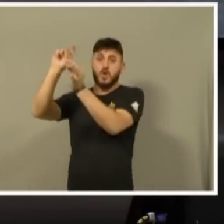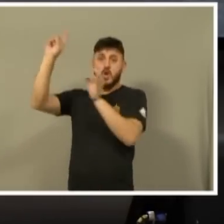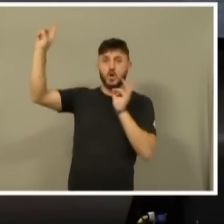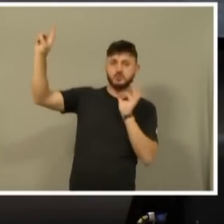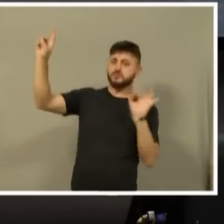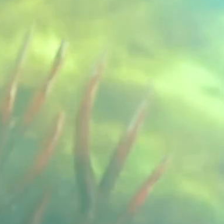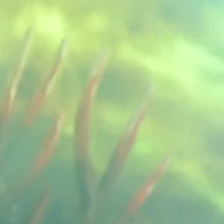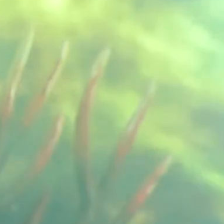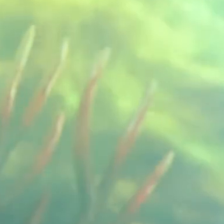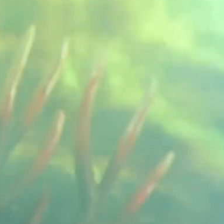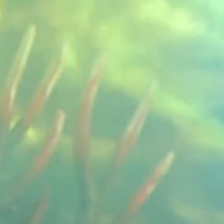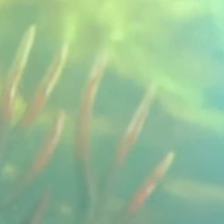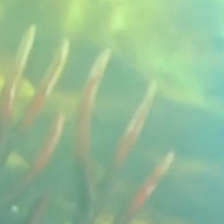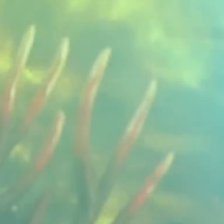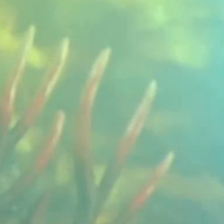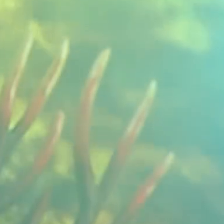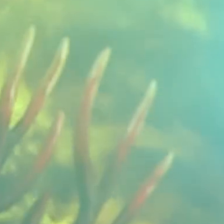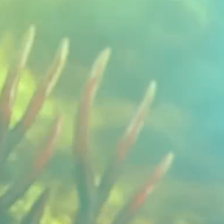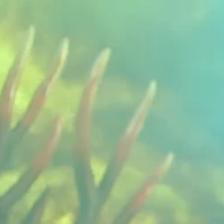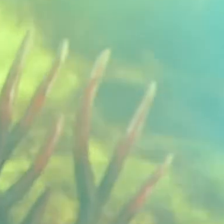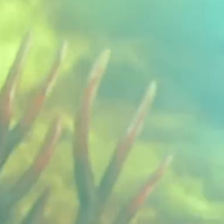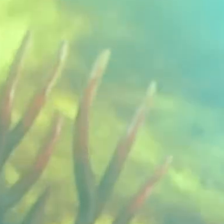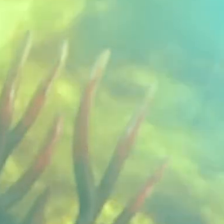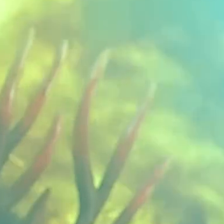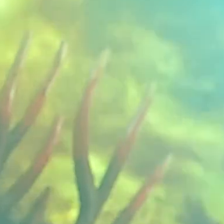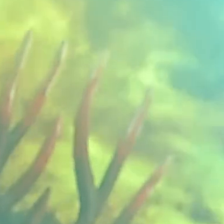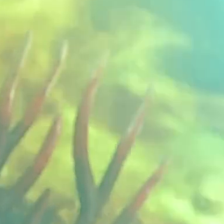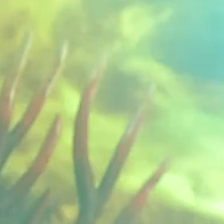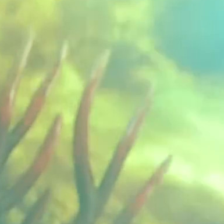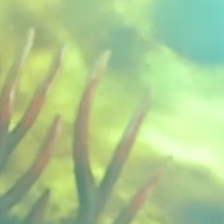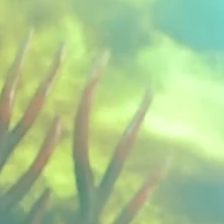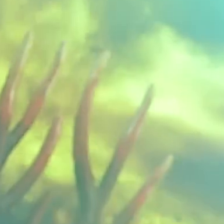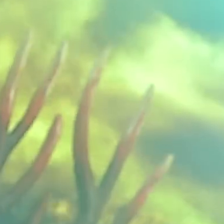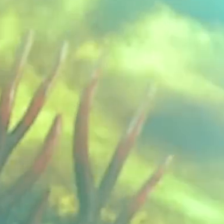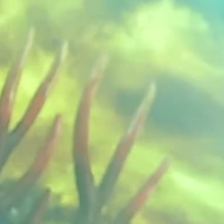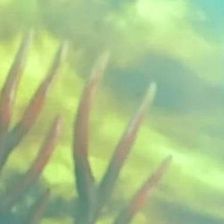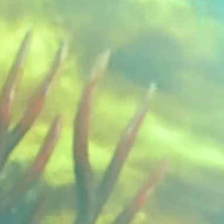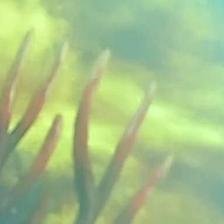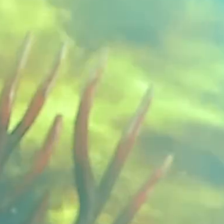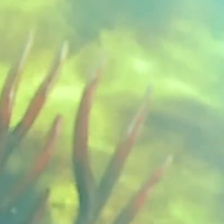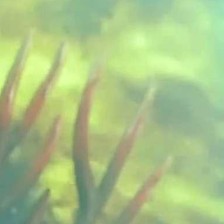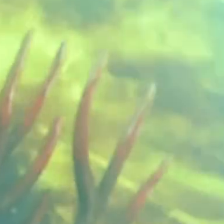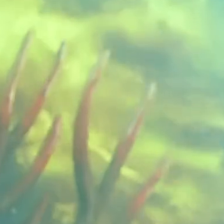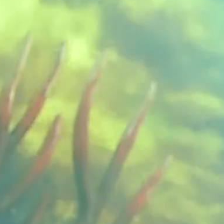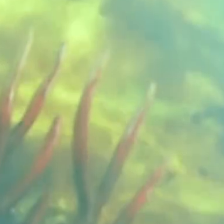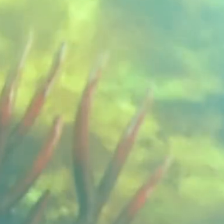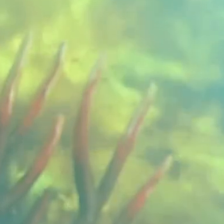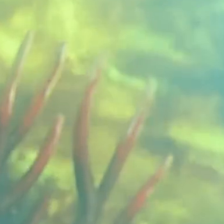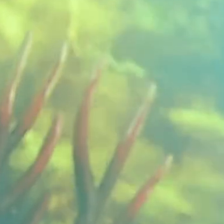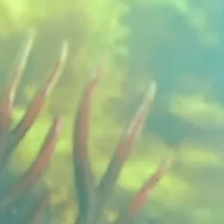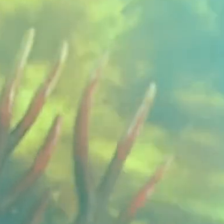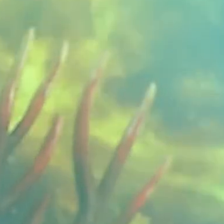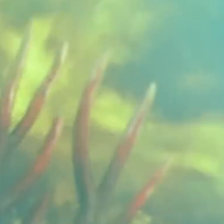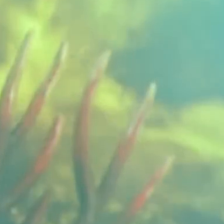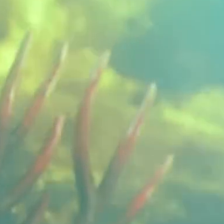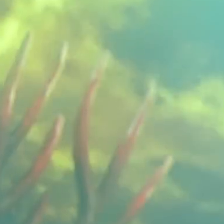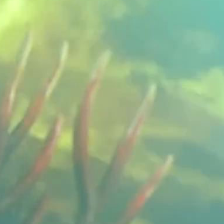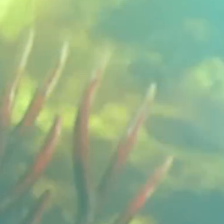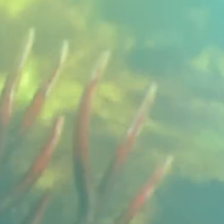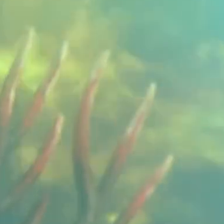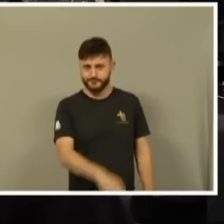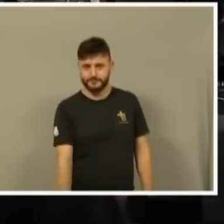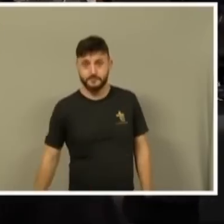Deus. A oração, São Pio de Pietrelcina, faz desaparecer a distância entre o homem e